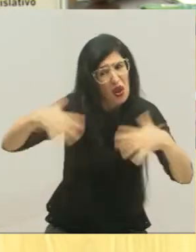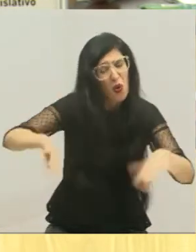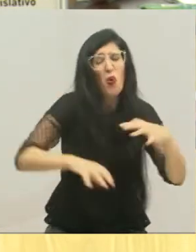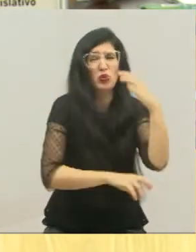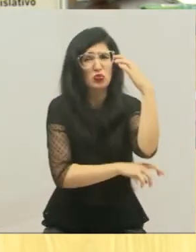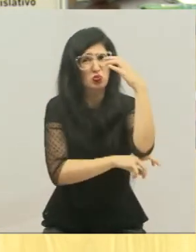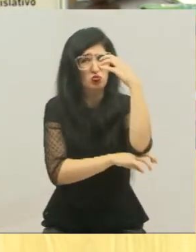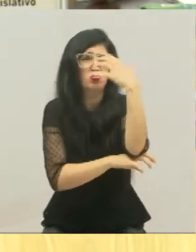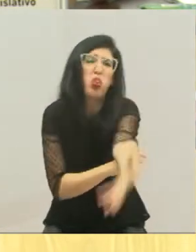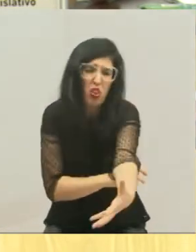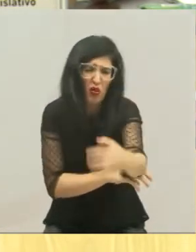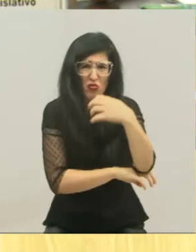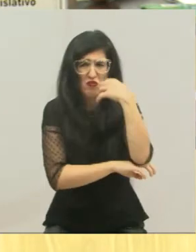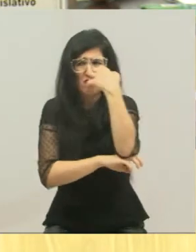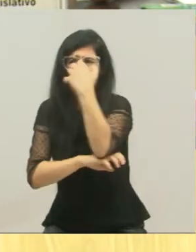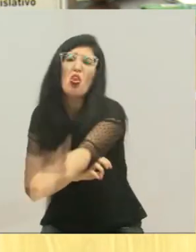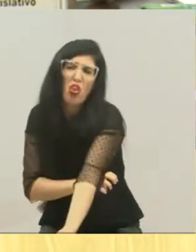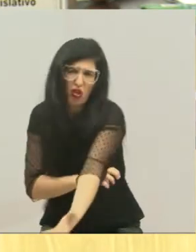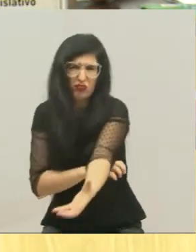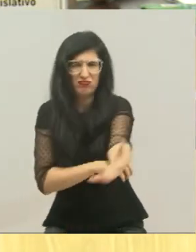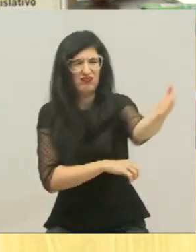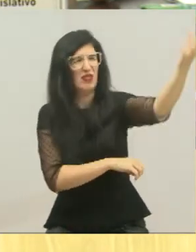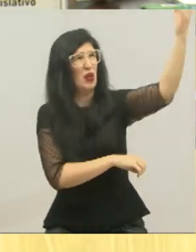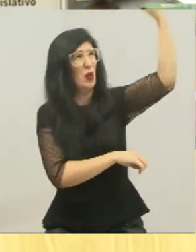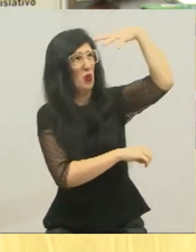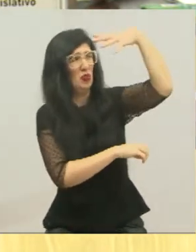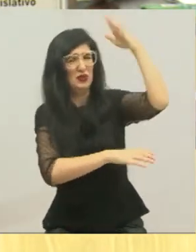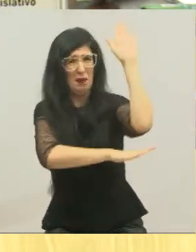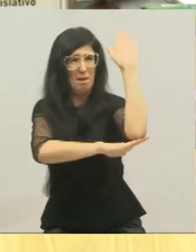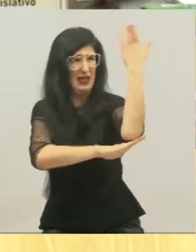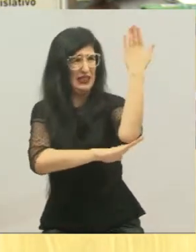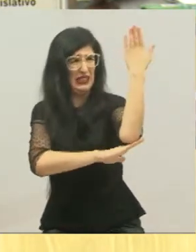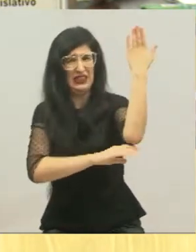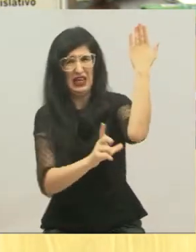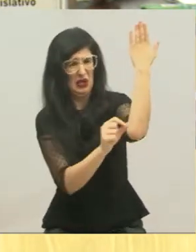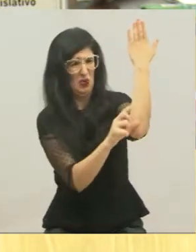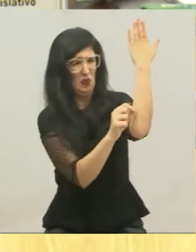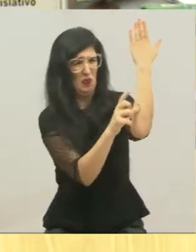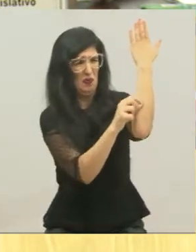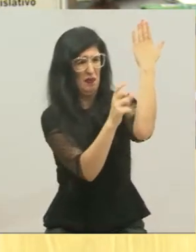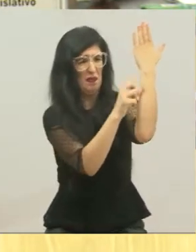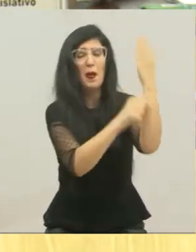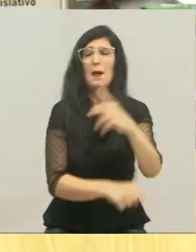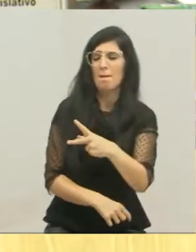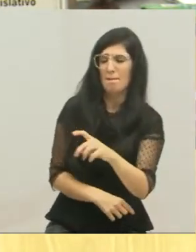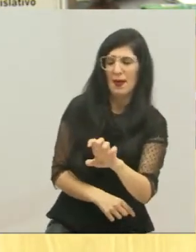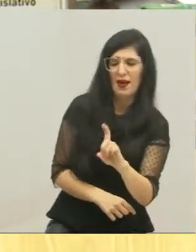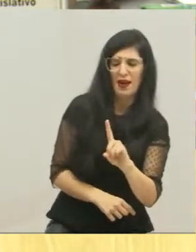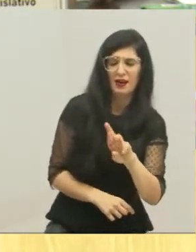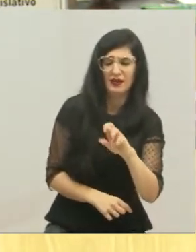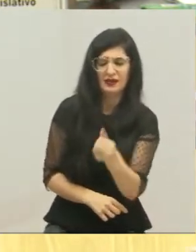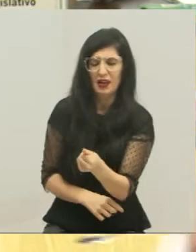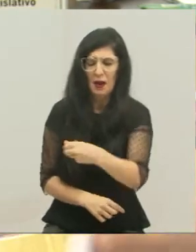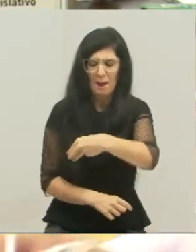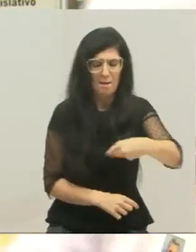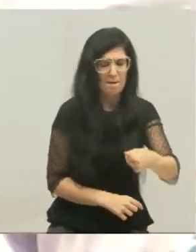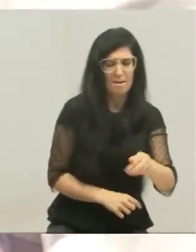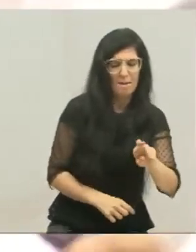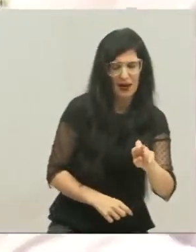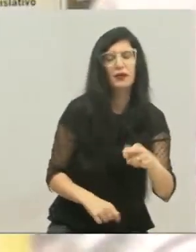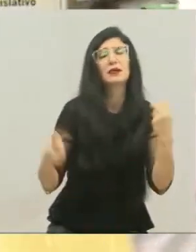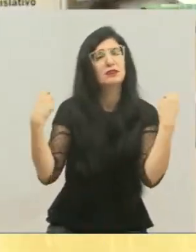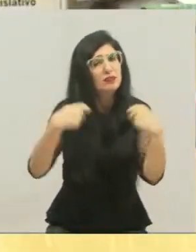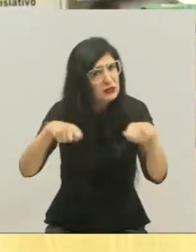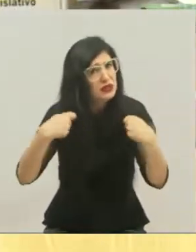número 390 e ao lado do número 400, no Jardim Pedra Mar, em Jacareí. Assim sendo, muito